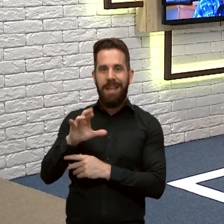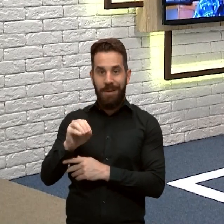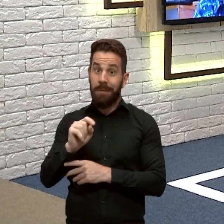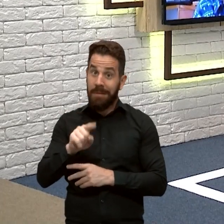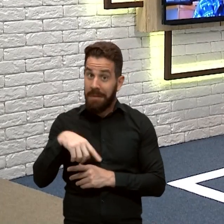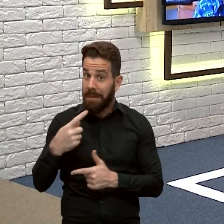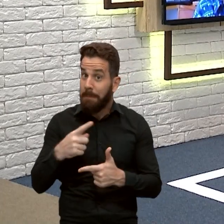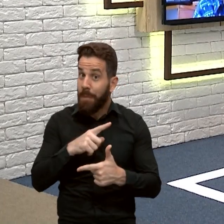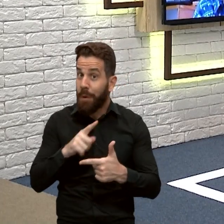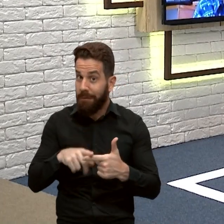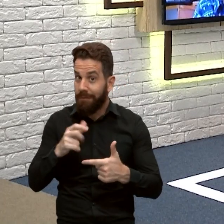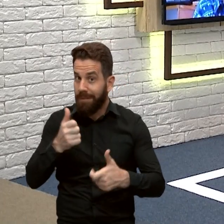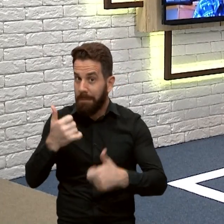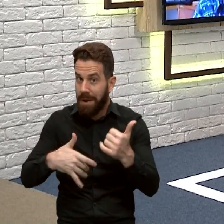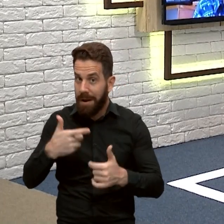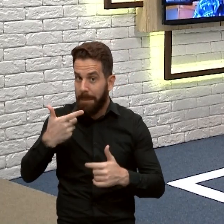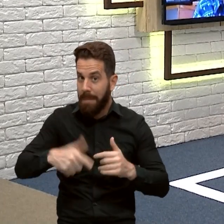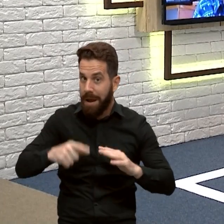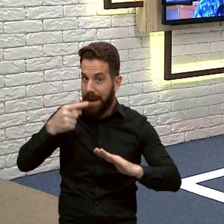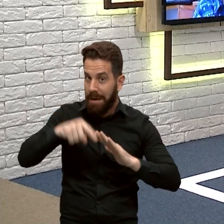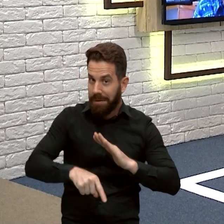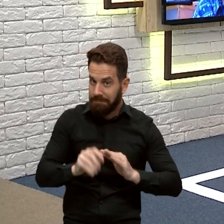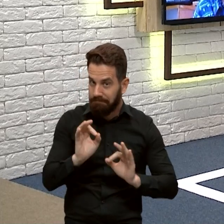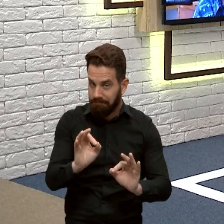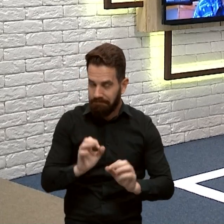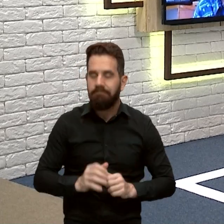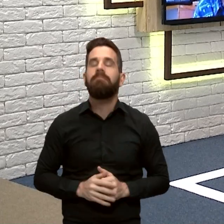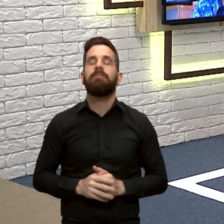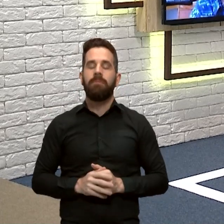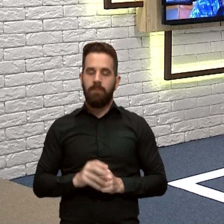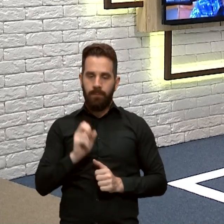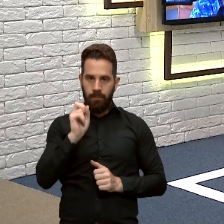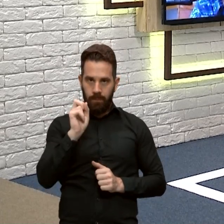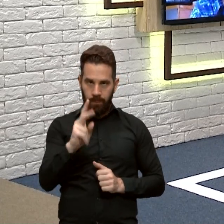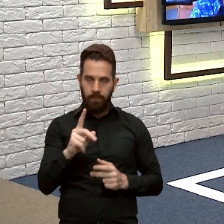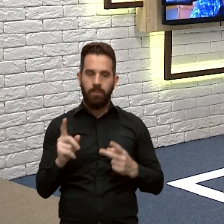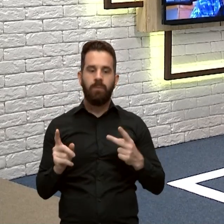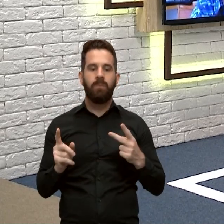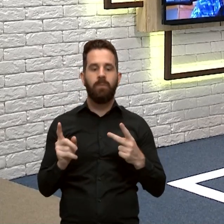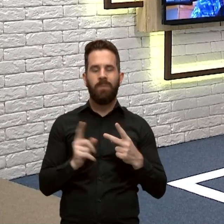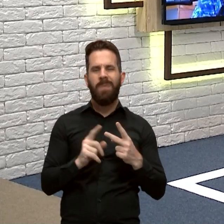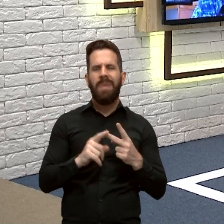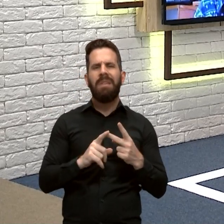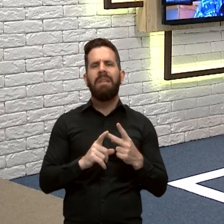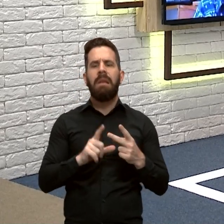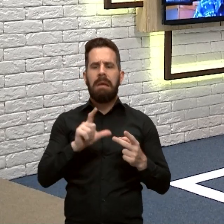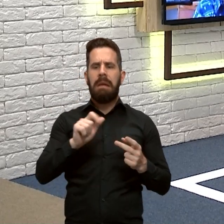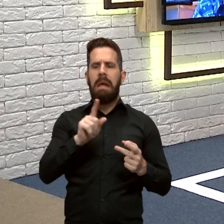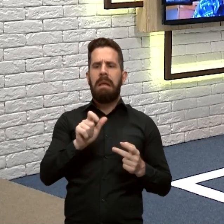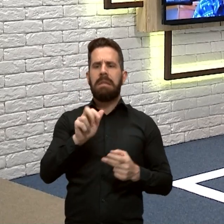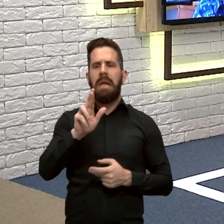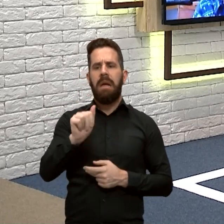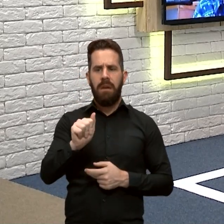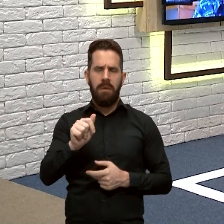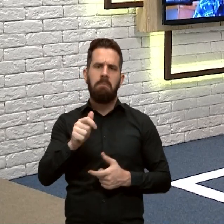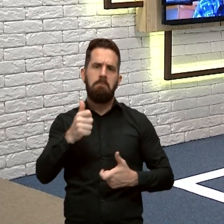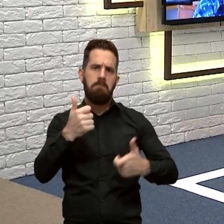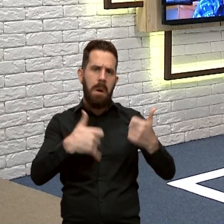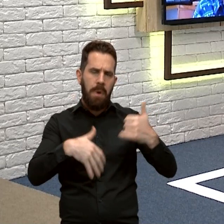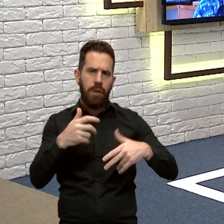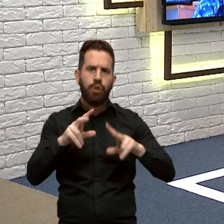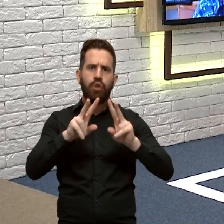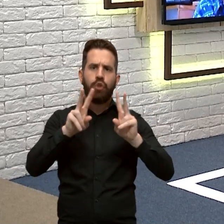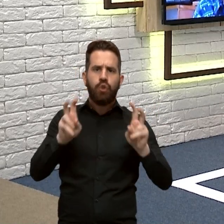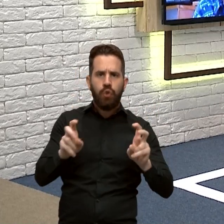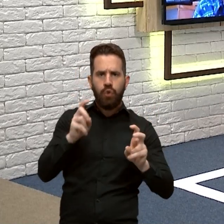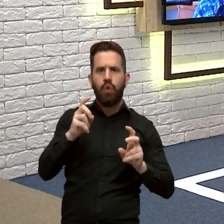viu, Ricardo? Bom, Lázara, a gente estava falando aí questões estéticas, né, das cobranças em